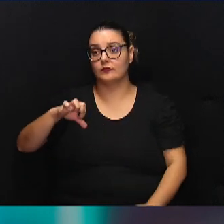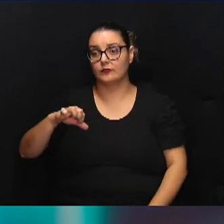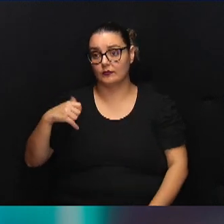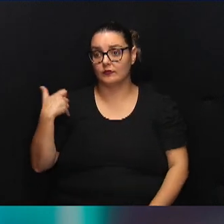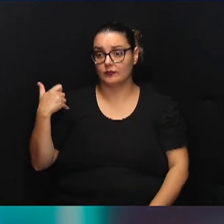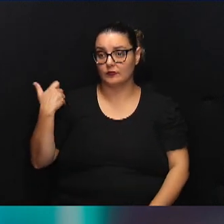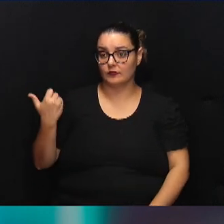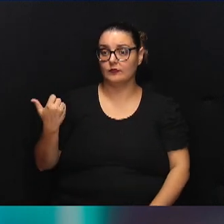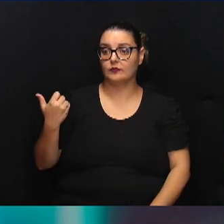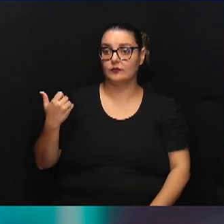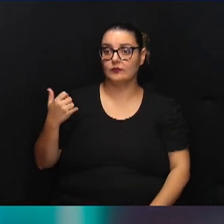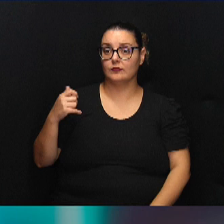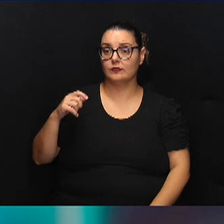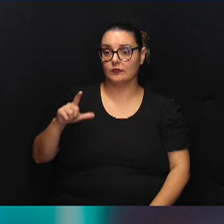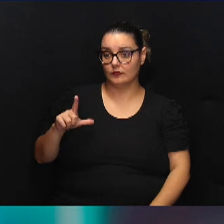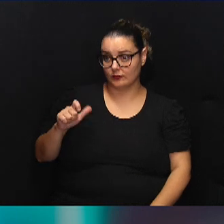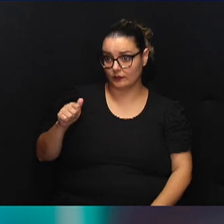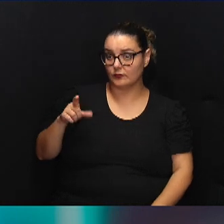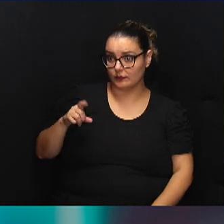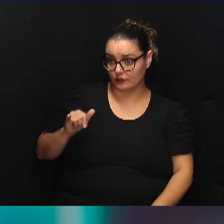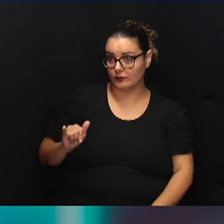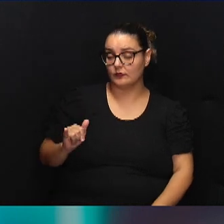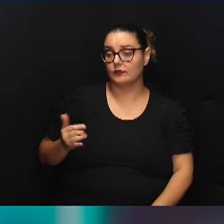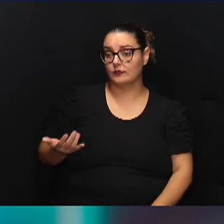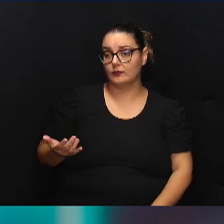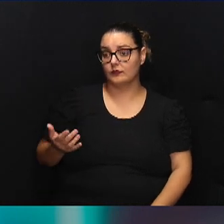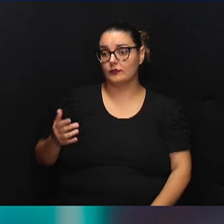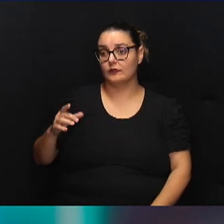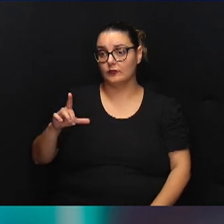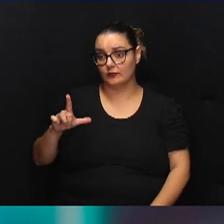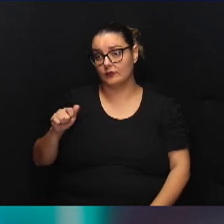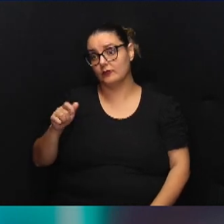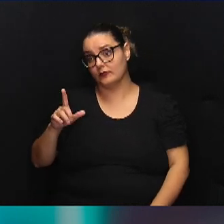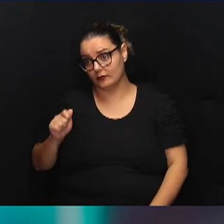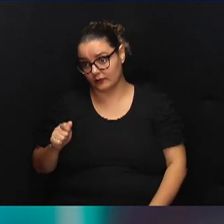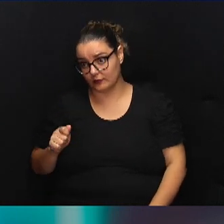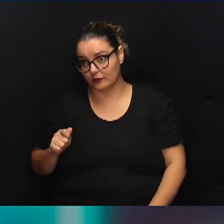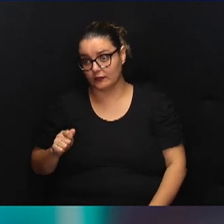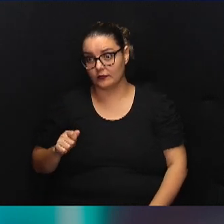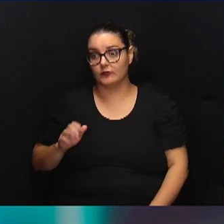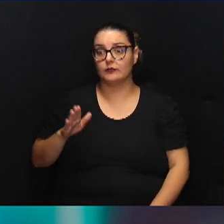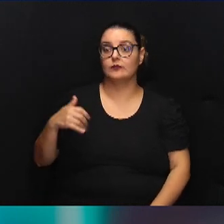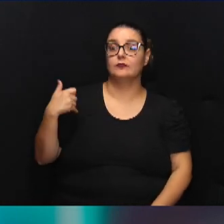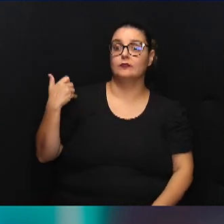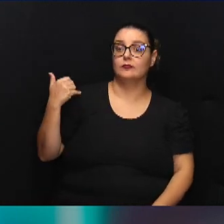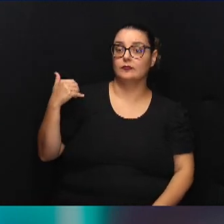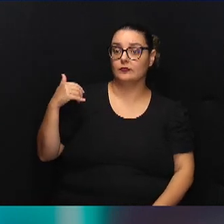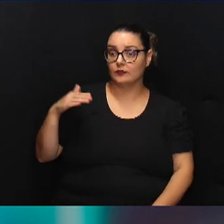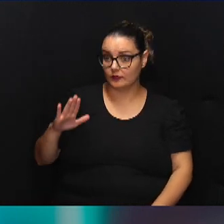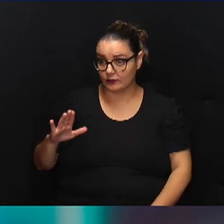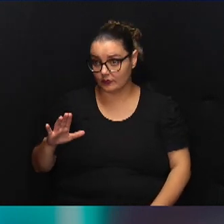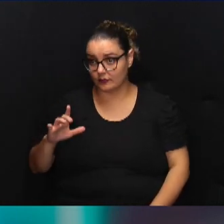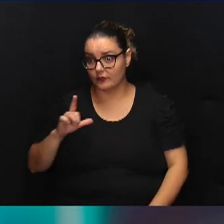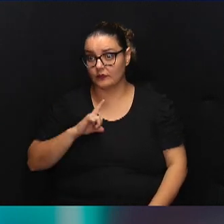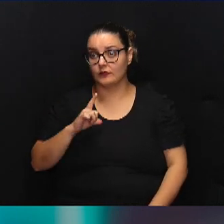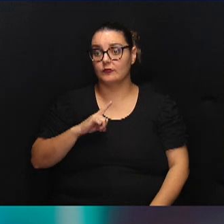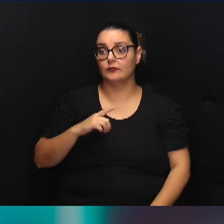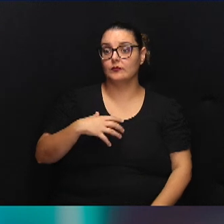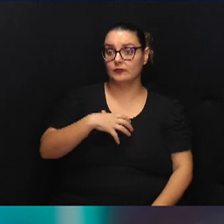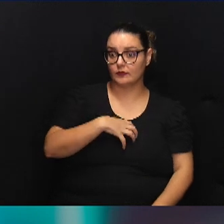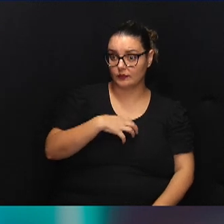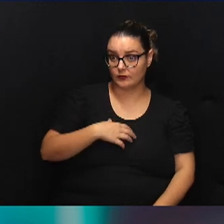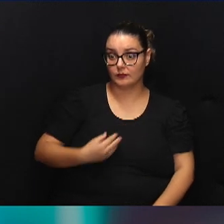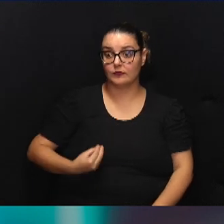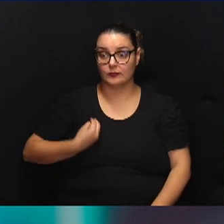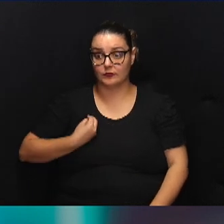seria aquele LADA, né? Mas são pessoas que vão o quê? Já são adultas, já têm um estilo de vida, né?